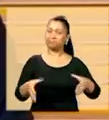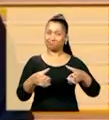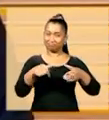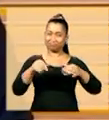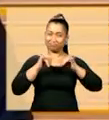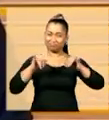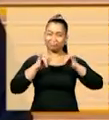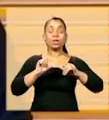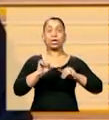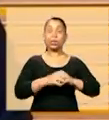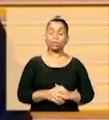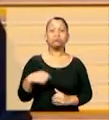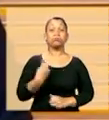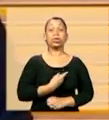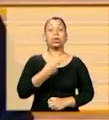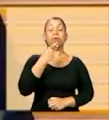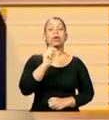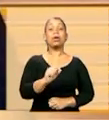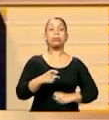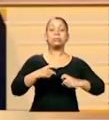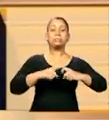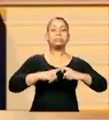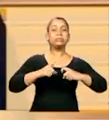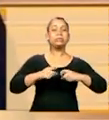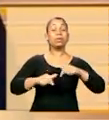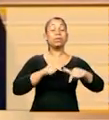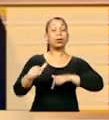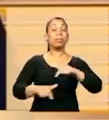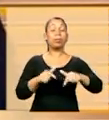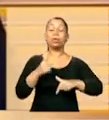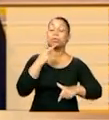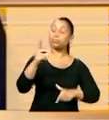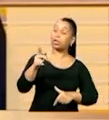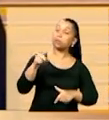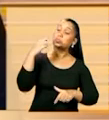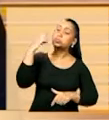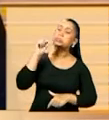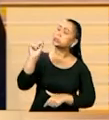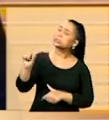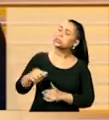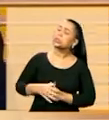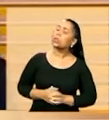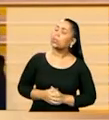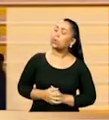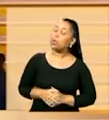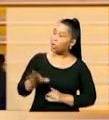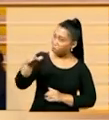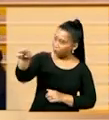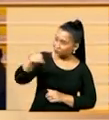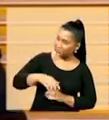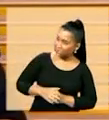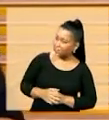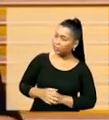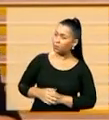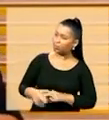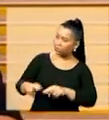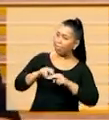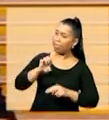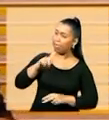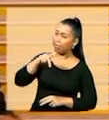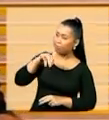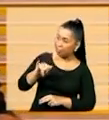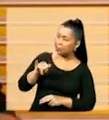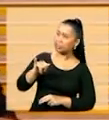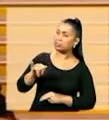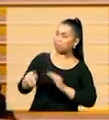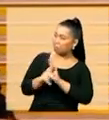E nesse ponto de vista, a gente está falando sobre segurança e medicina do trabalho. Eu pergunto para o advogado, para o Davi Quintiliano. Ô Davi, com relação às